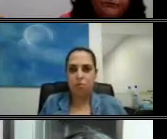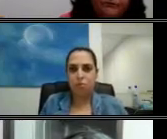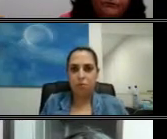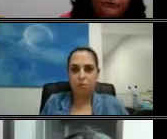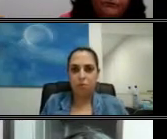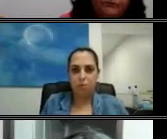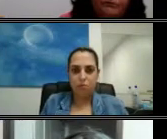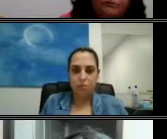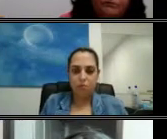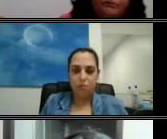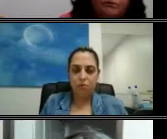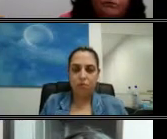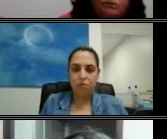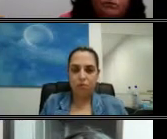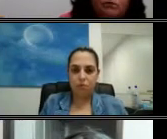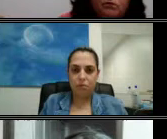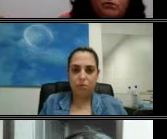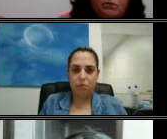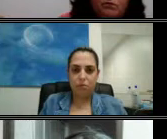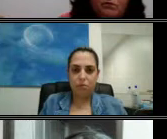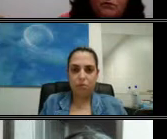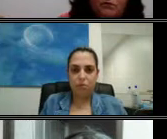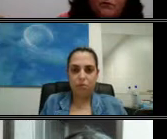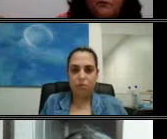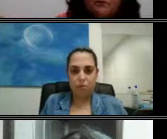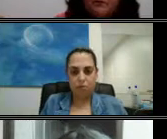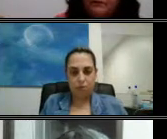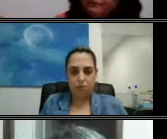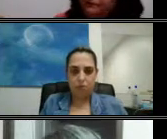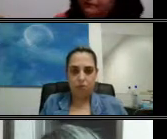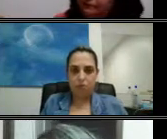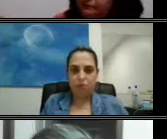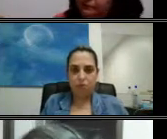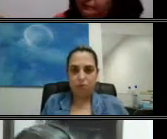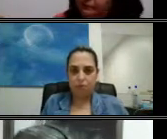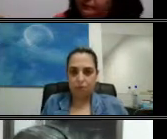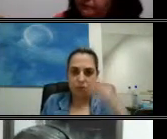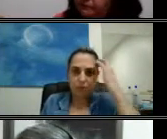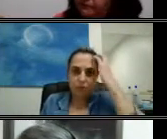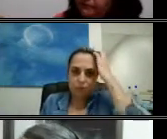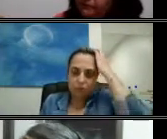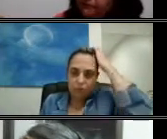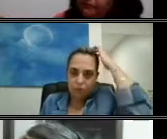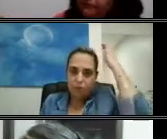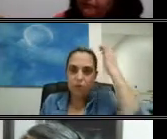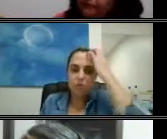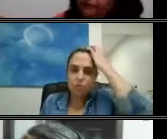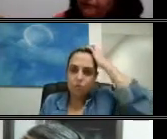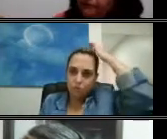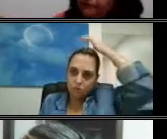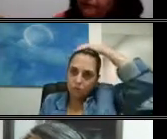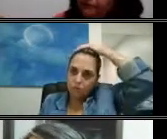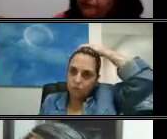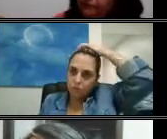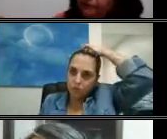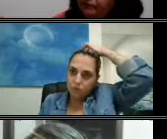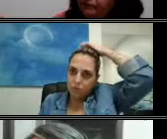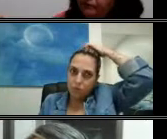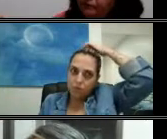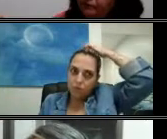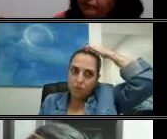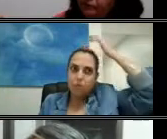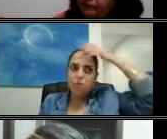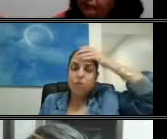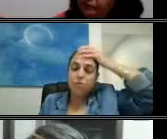presente em todos os contextos. Presença de impacto, como a gente já falou, tem que trazer prejuízo em 2 ou